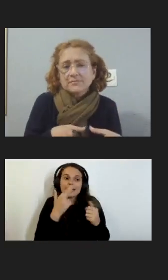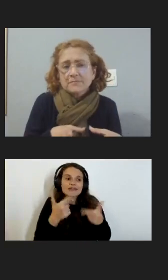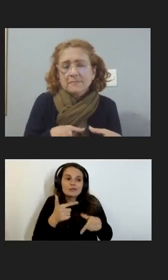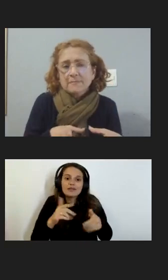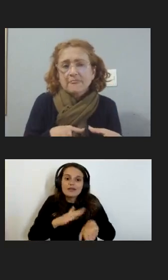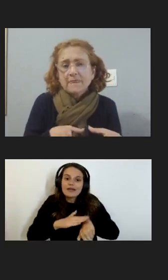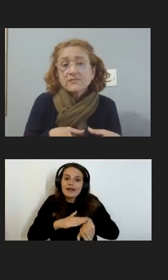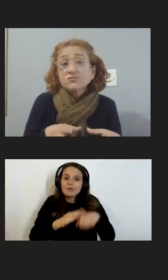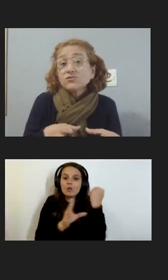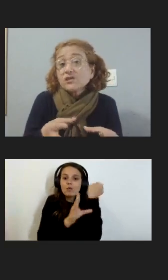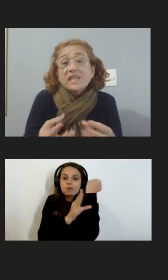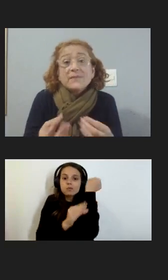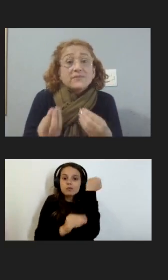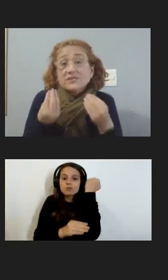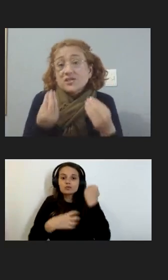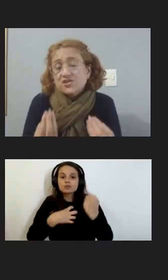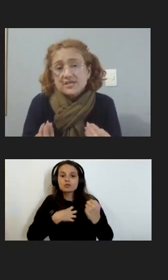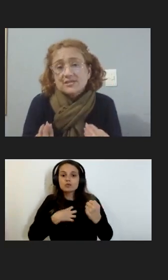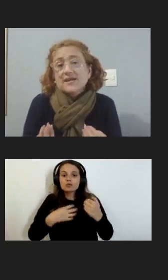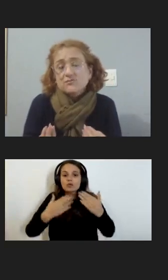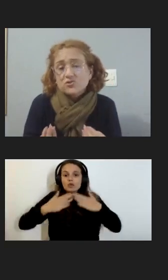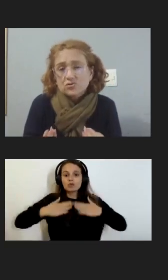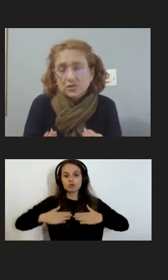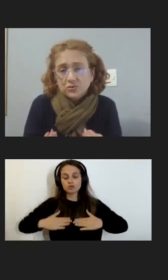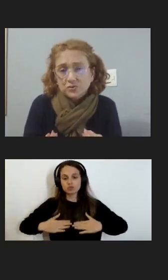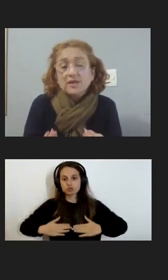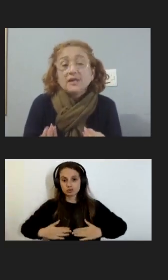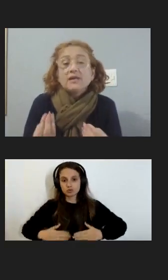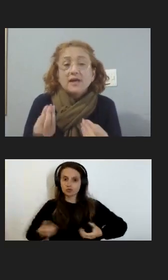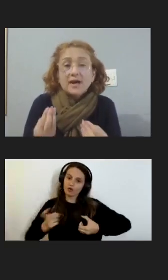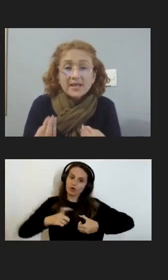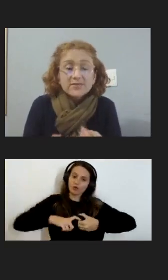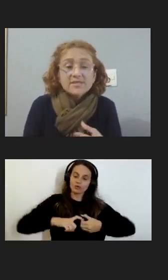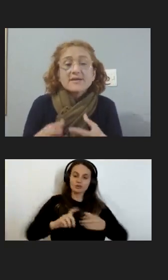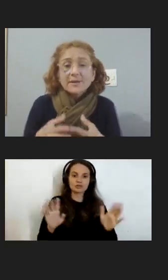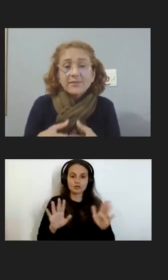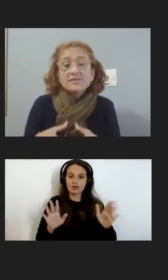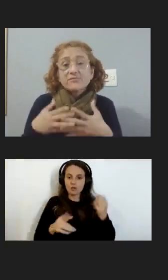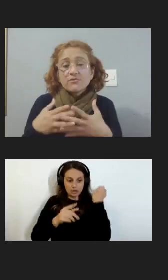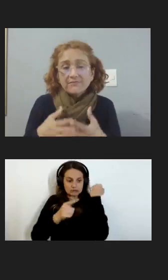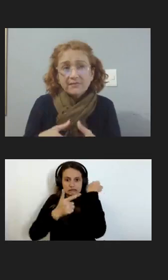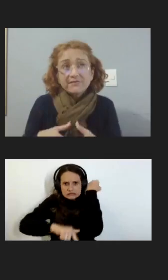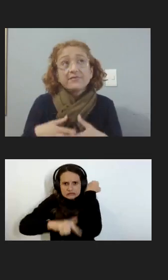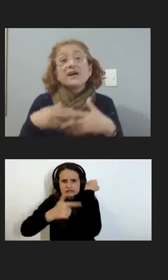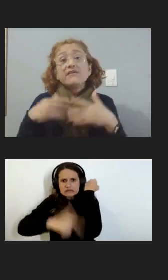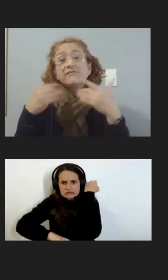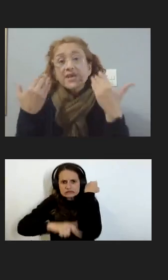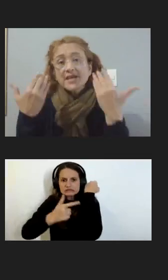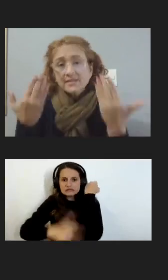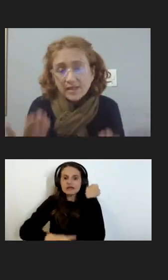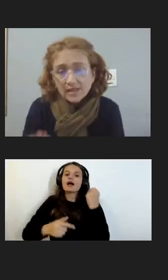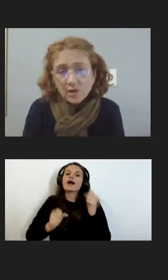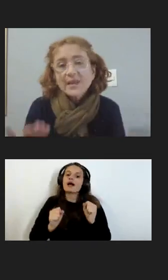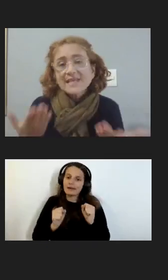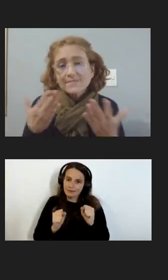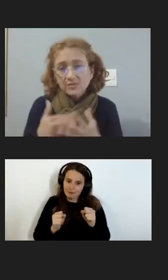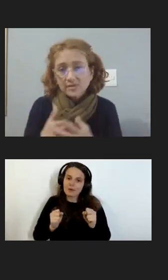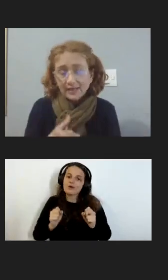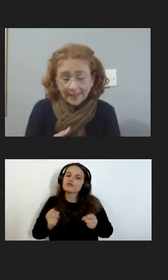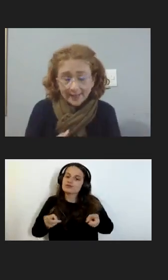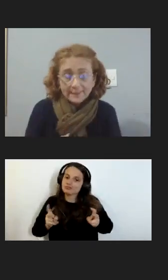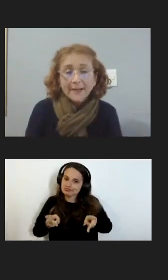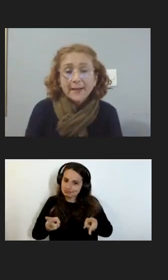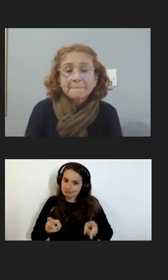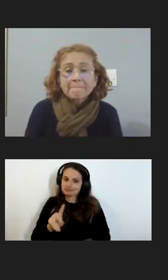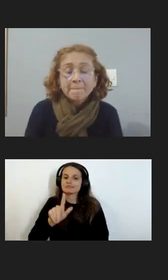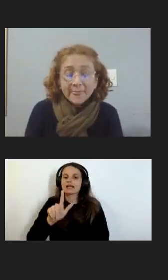descansar. Né? Você não tem um tempo para você descansar aquela musculatura. Aí você acaba favorecendo o aparecimento da